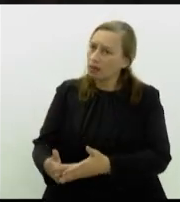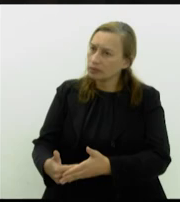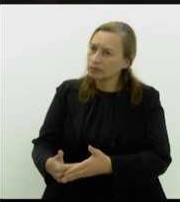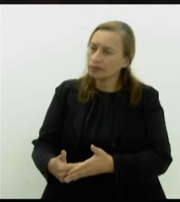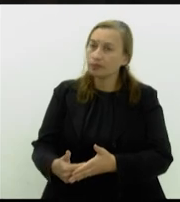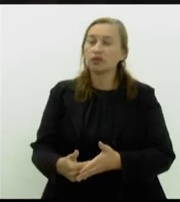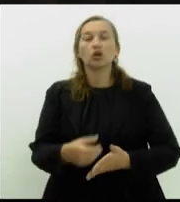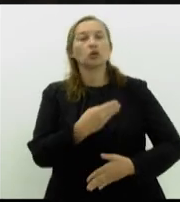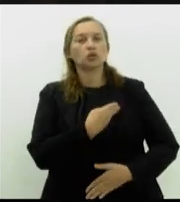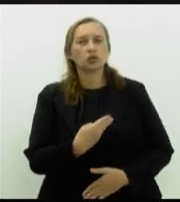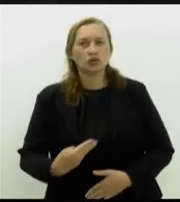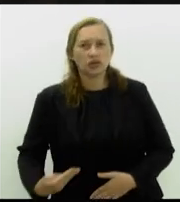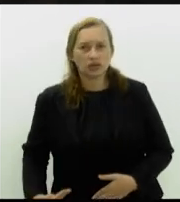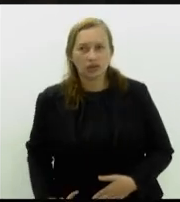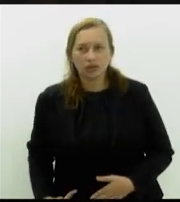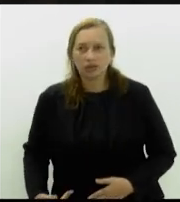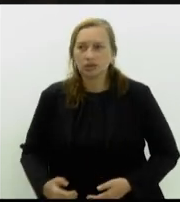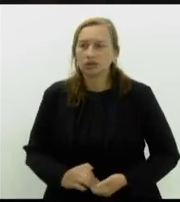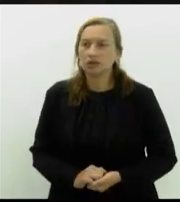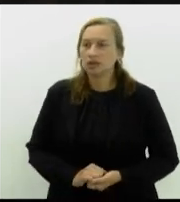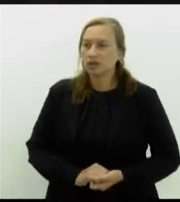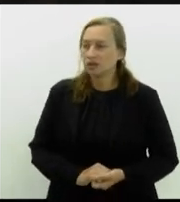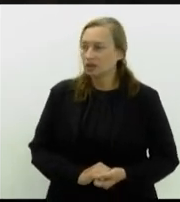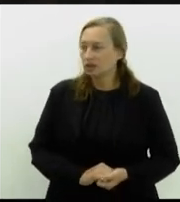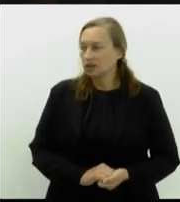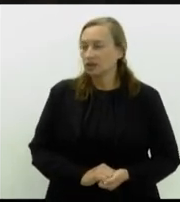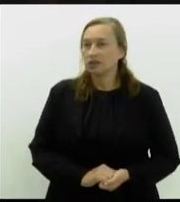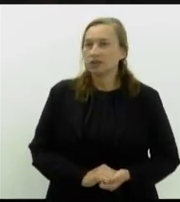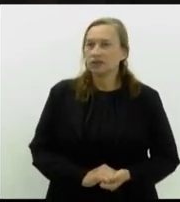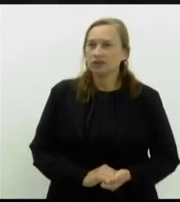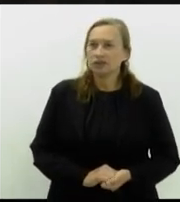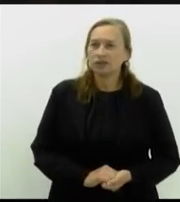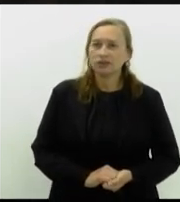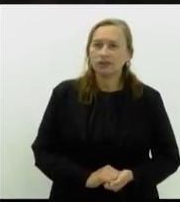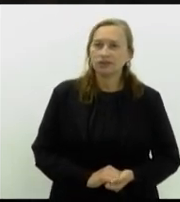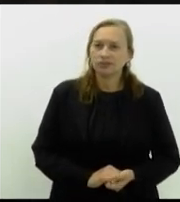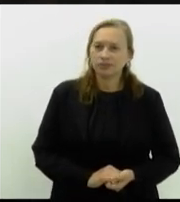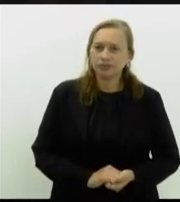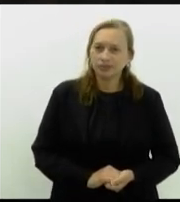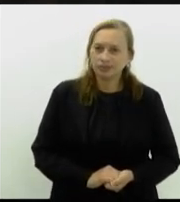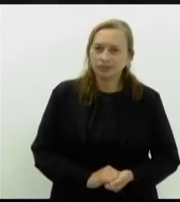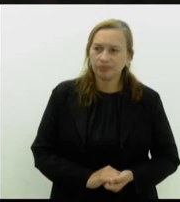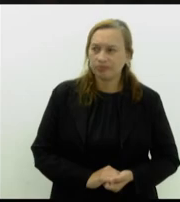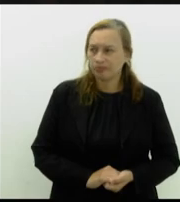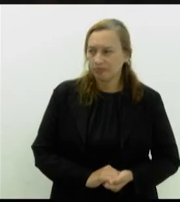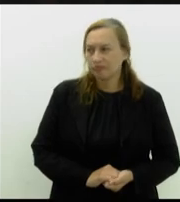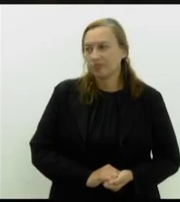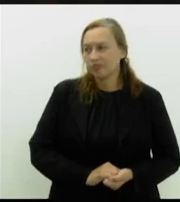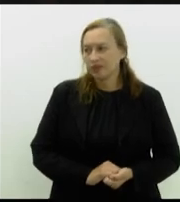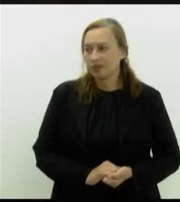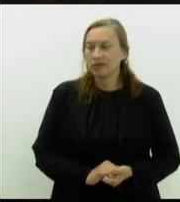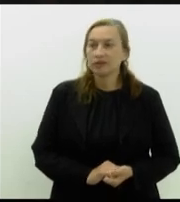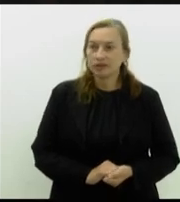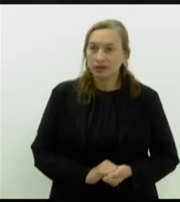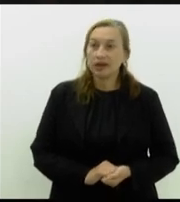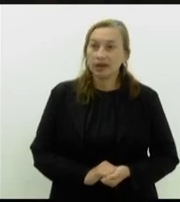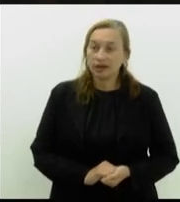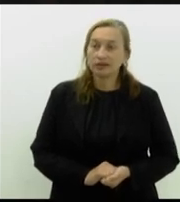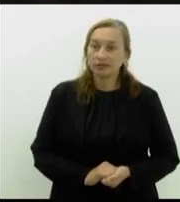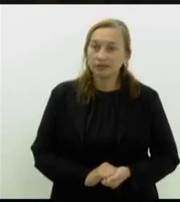os governantes passaram a usar o que eu chamo de